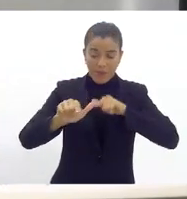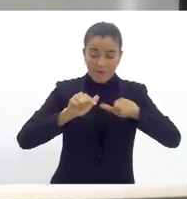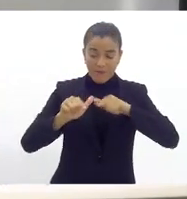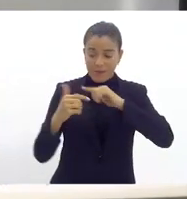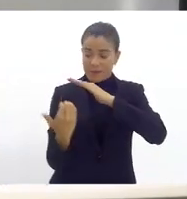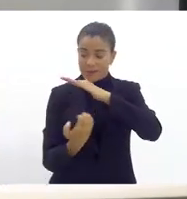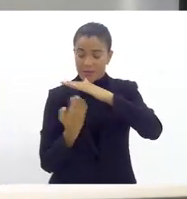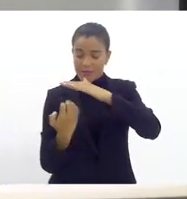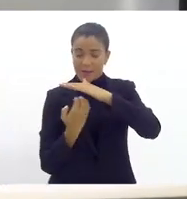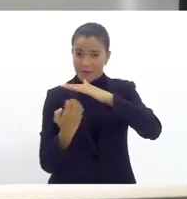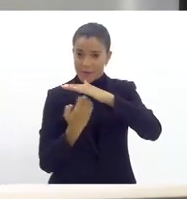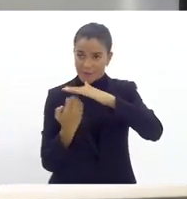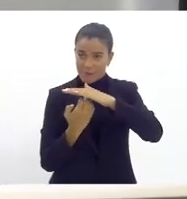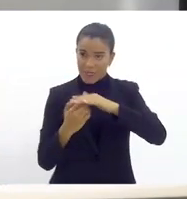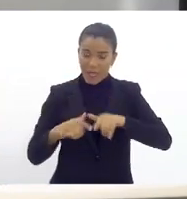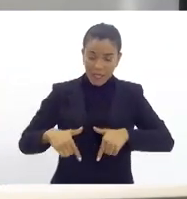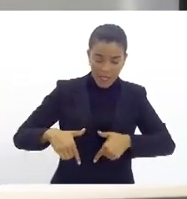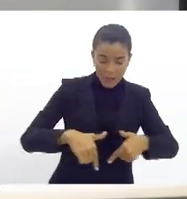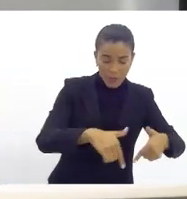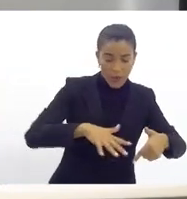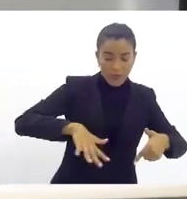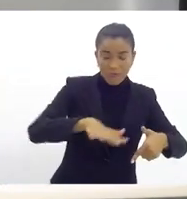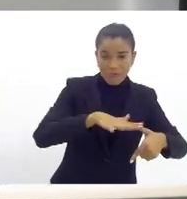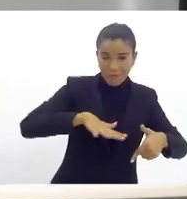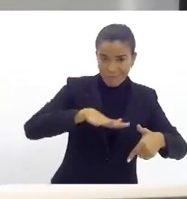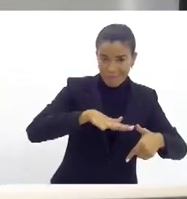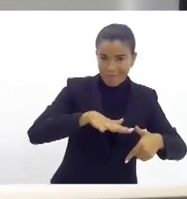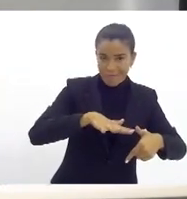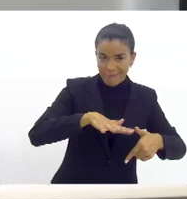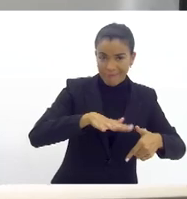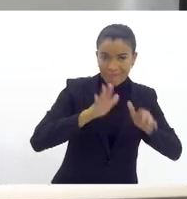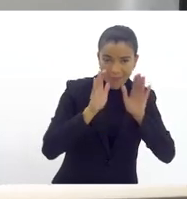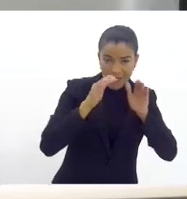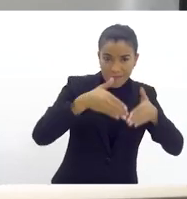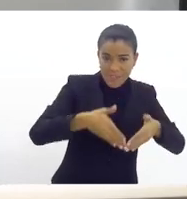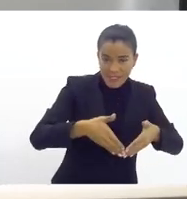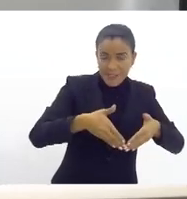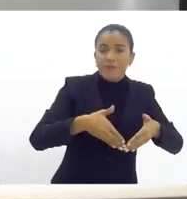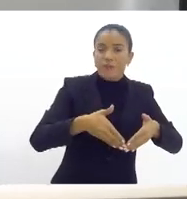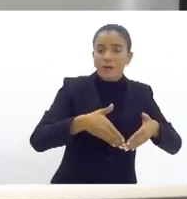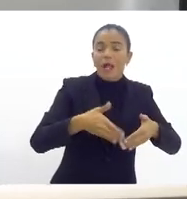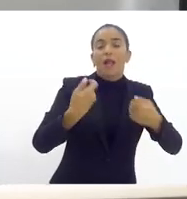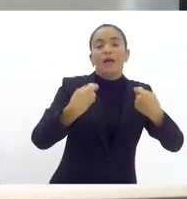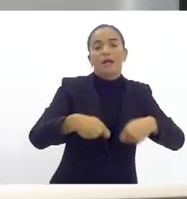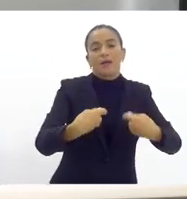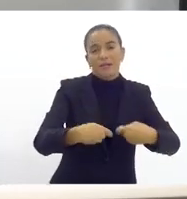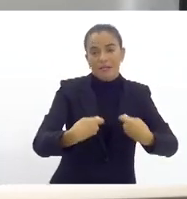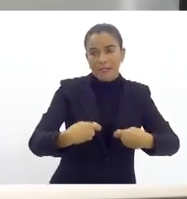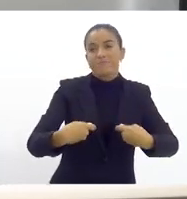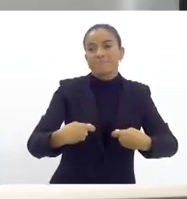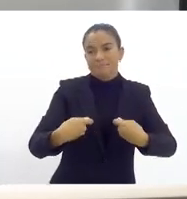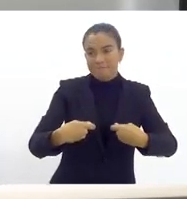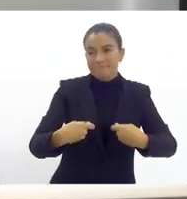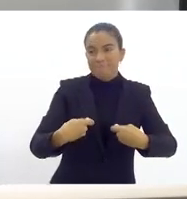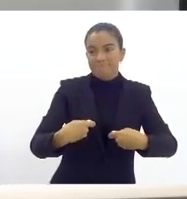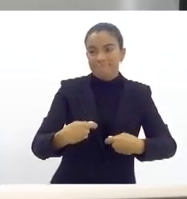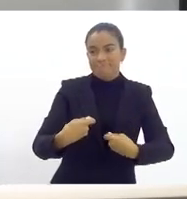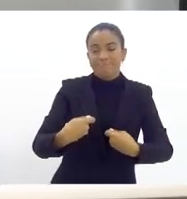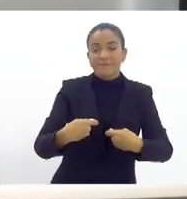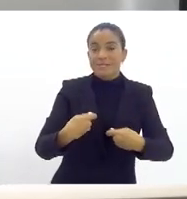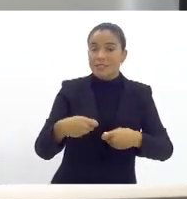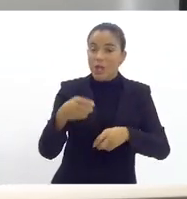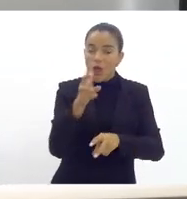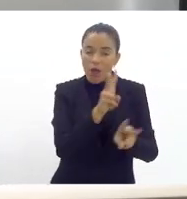uma atividade Empresarial que atua num determinado ramo ela precisa ter